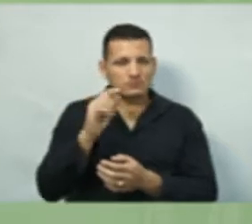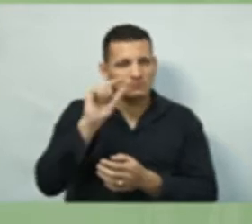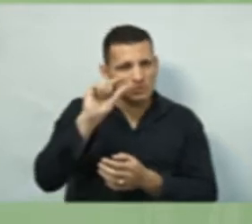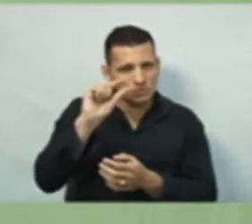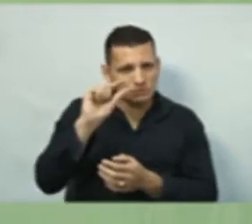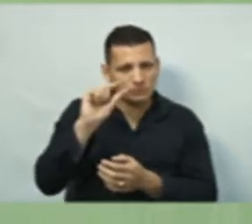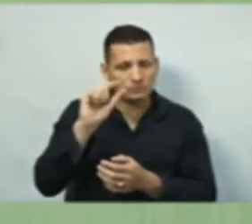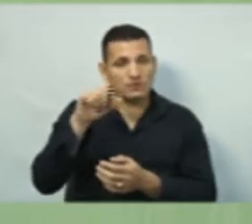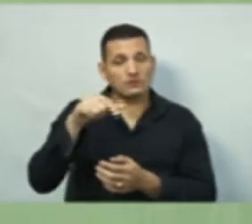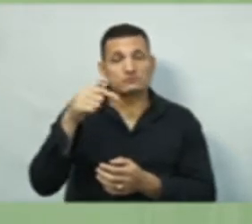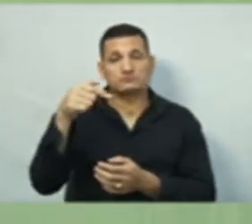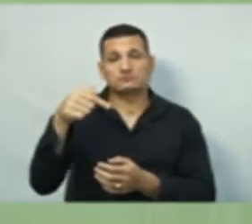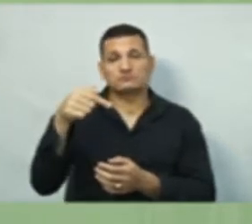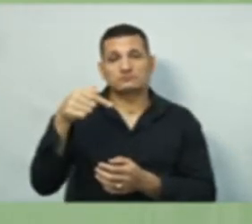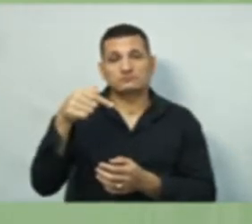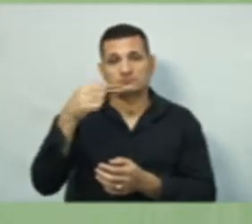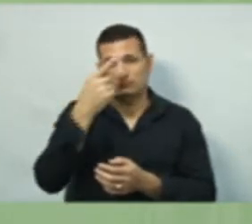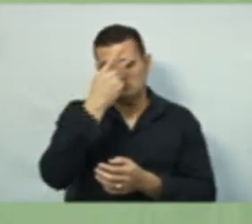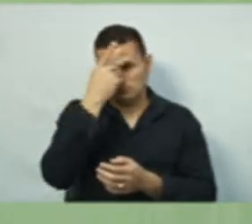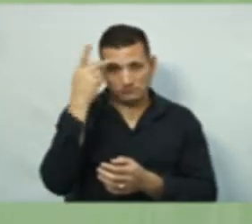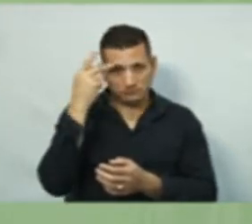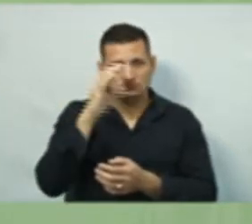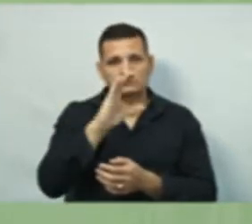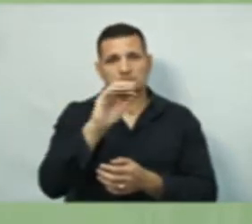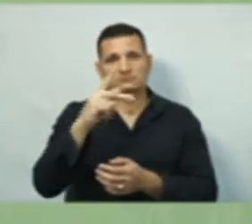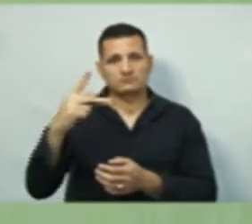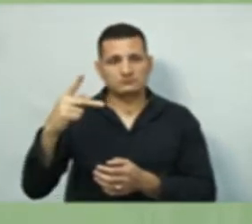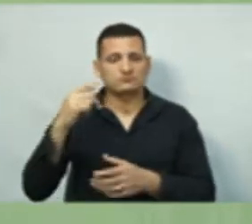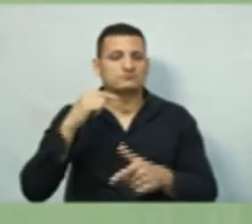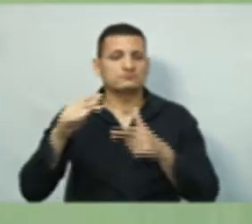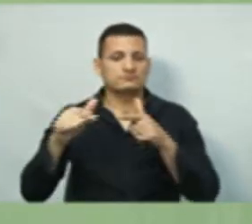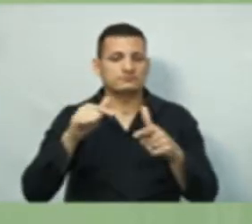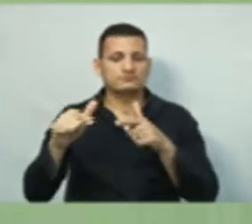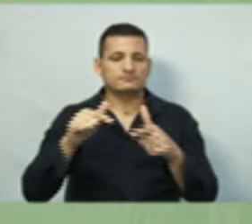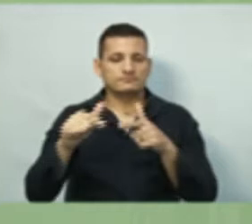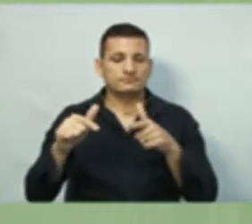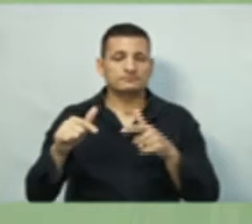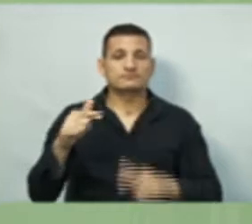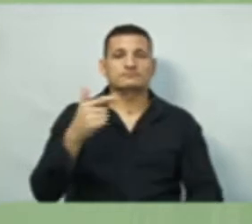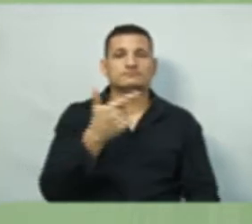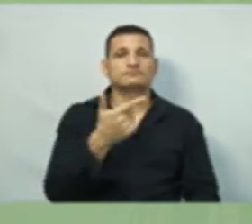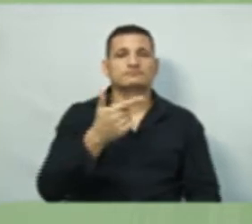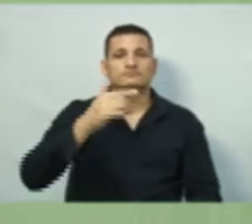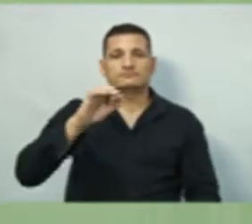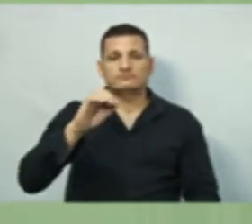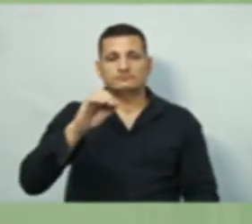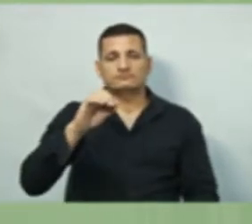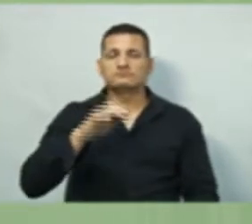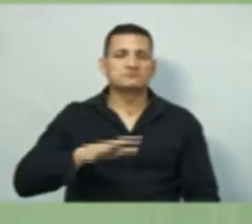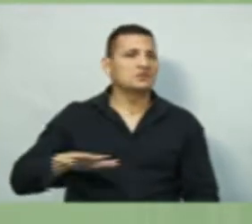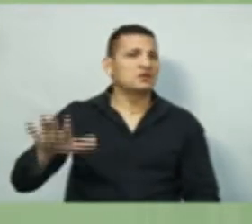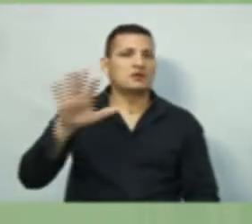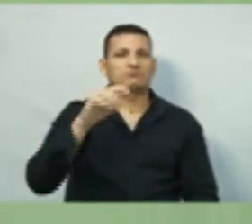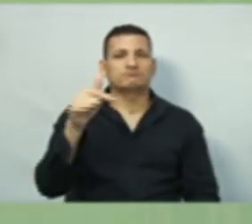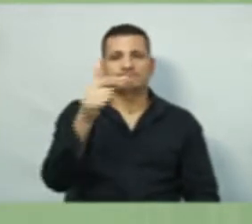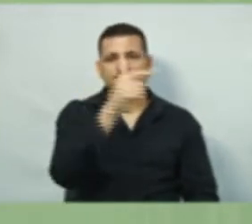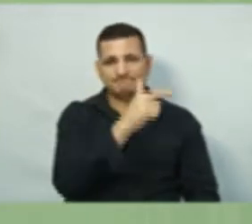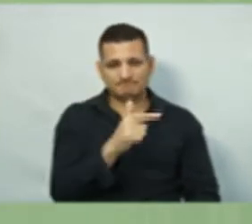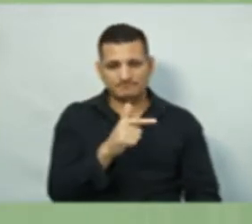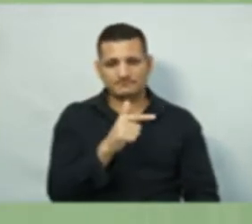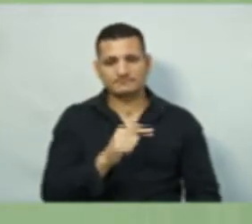7 pessoas para as cooperativas de trabalho e 20 para as gerais.